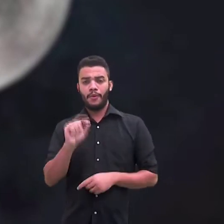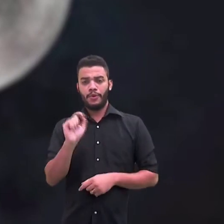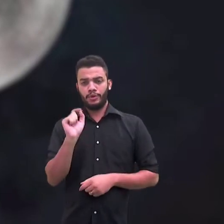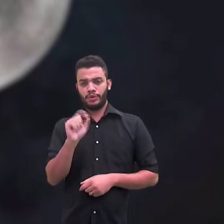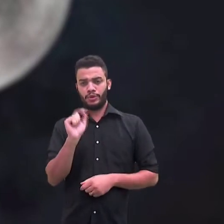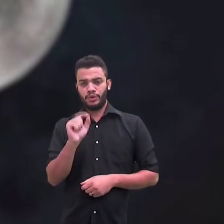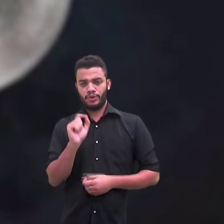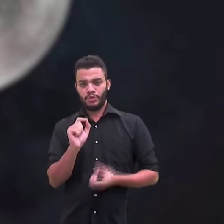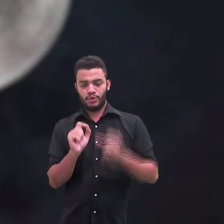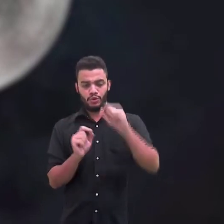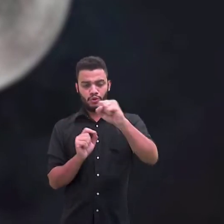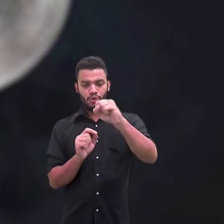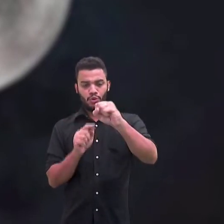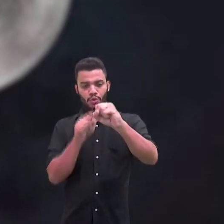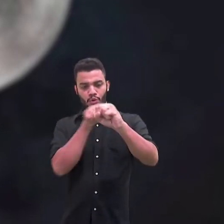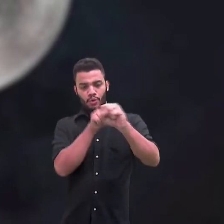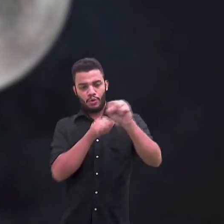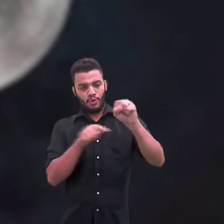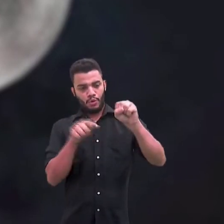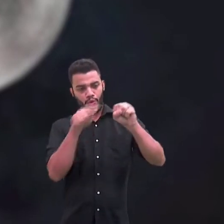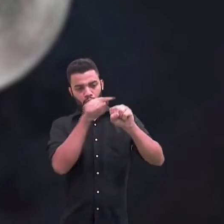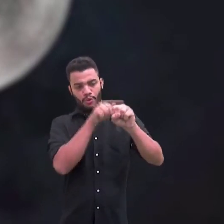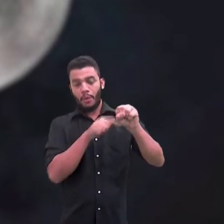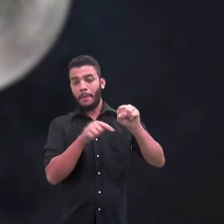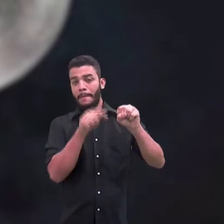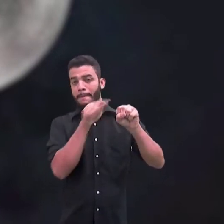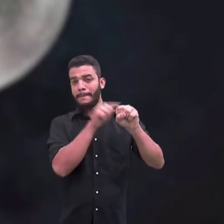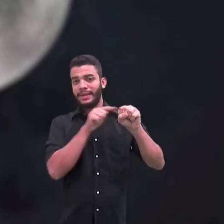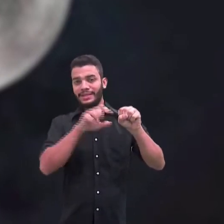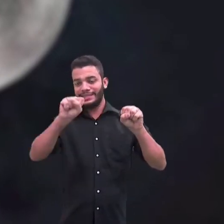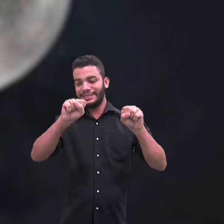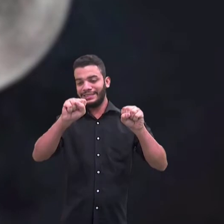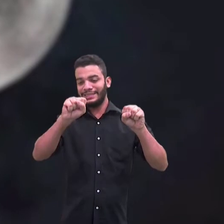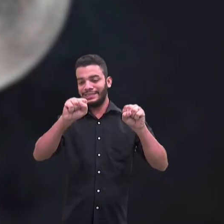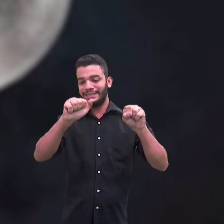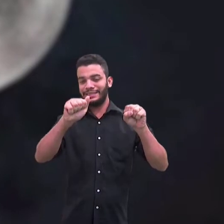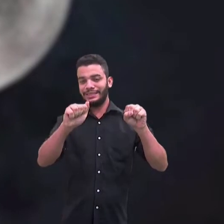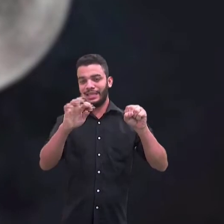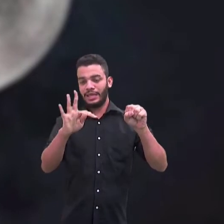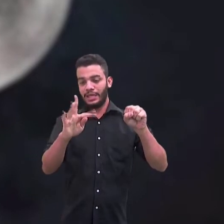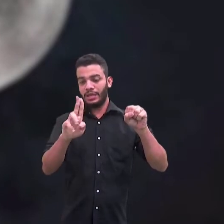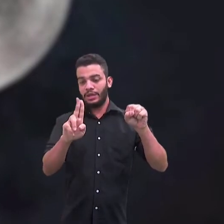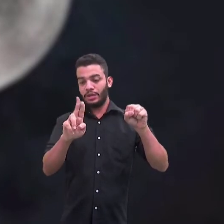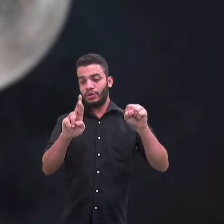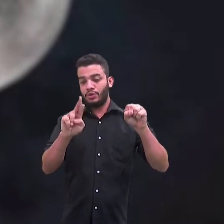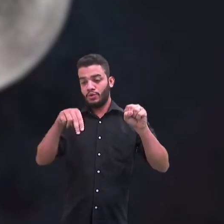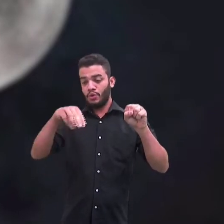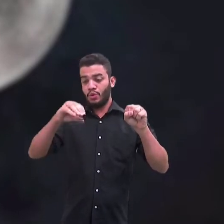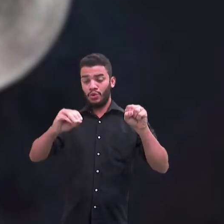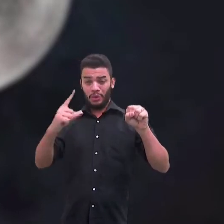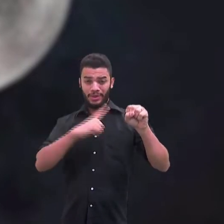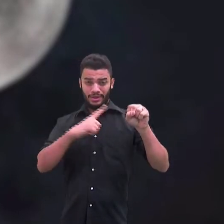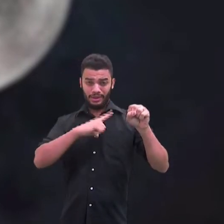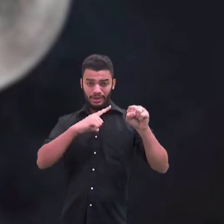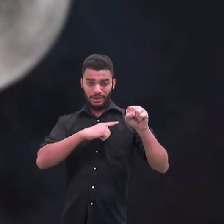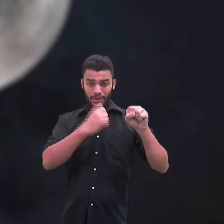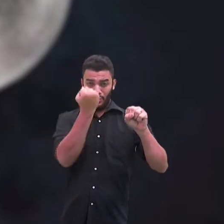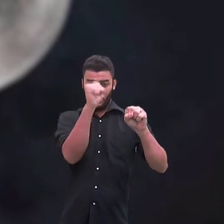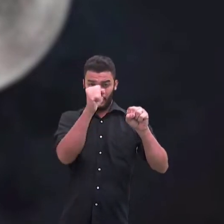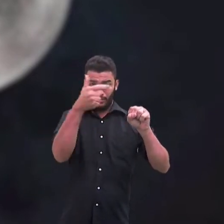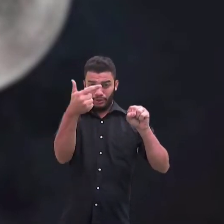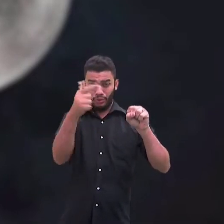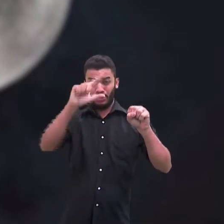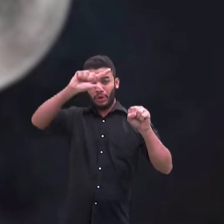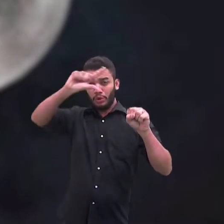Sistema Solar, com 82 luas. Uma delas se chama Japeto, considerada a mais estranha de todas as luas do